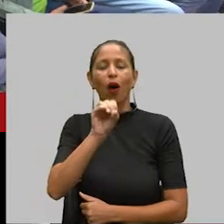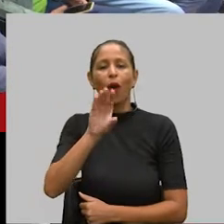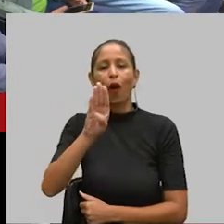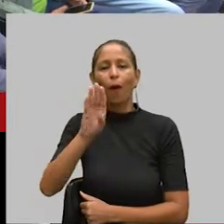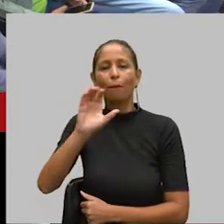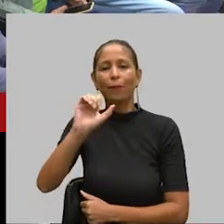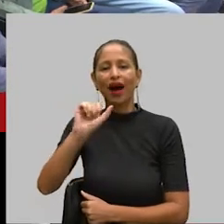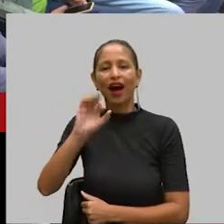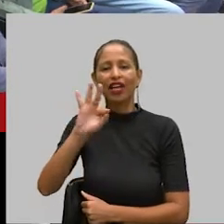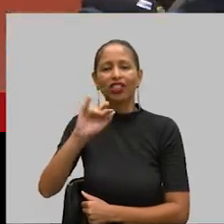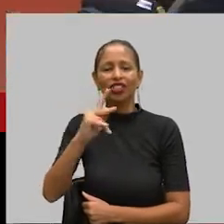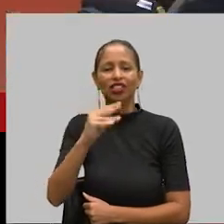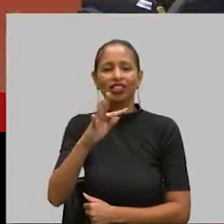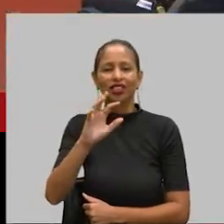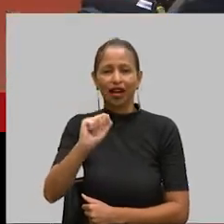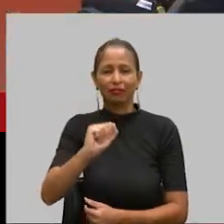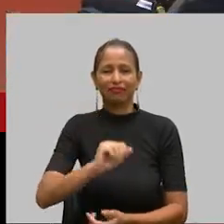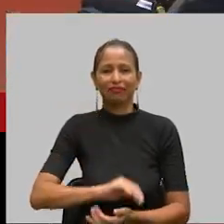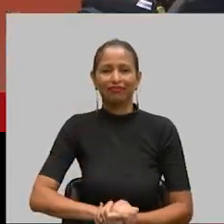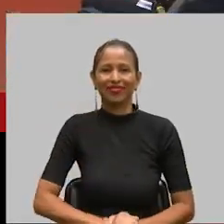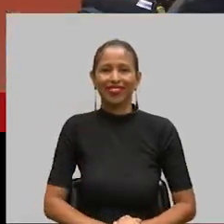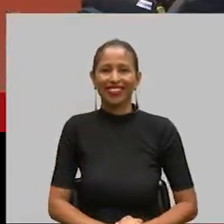Batista 10